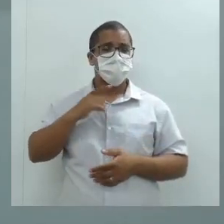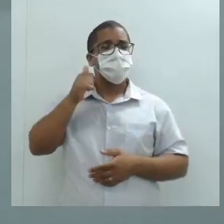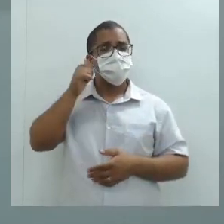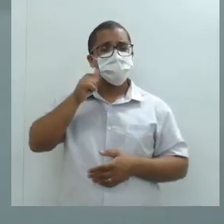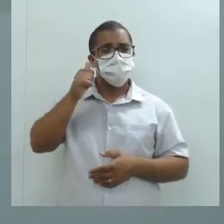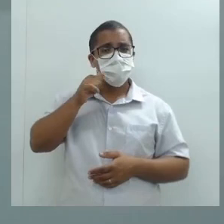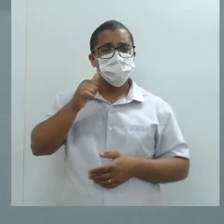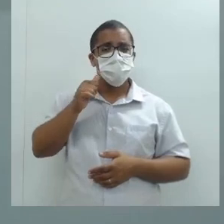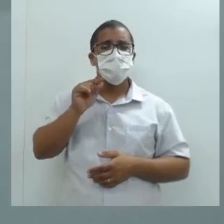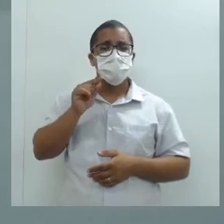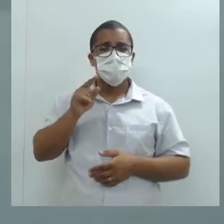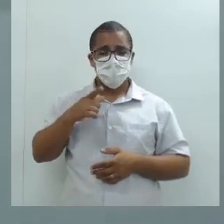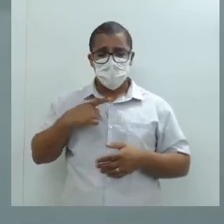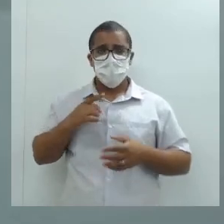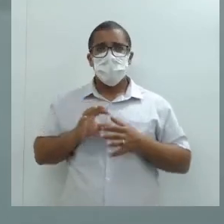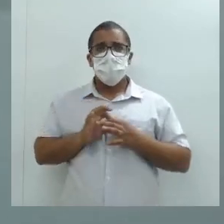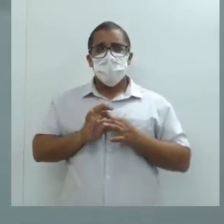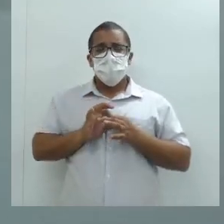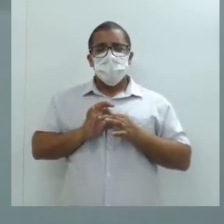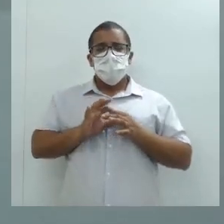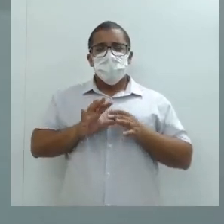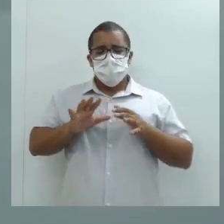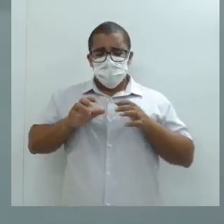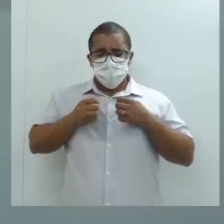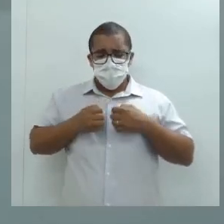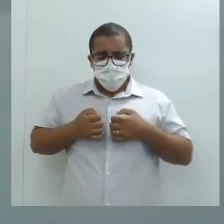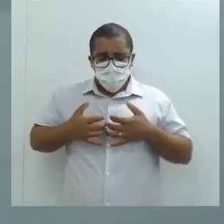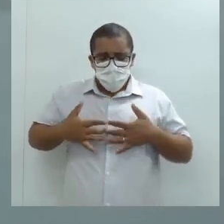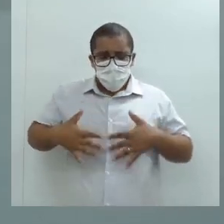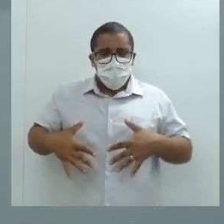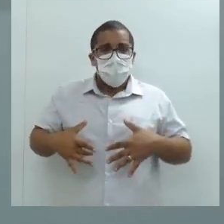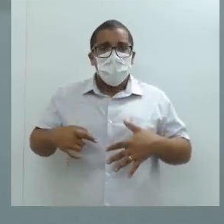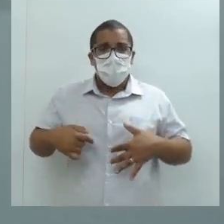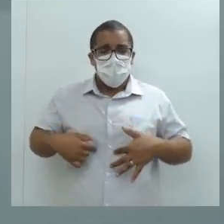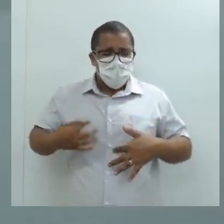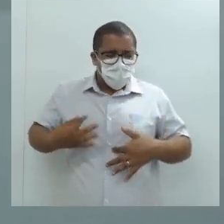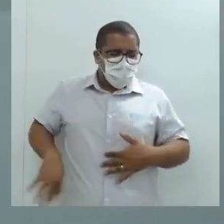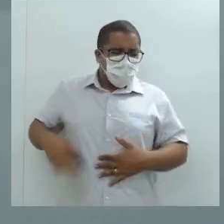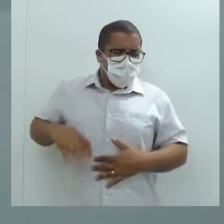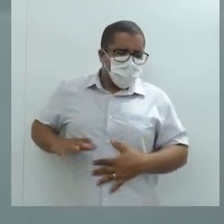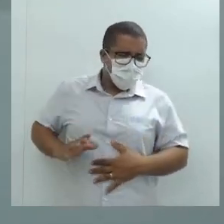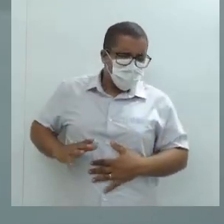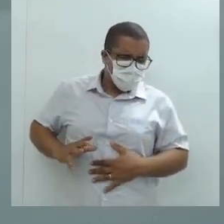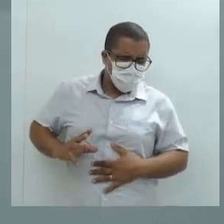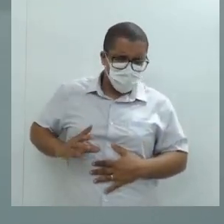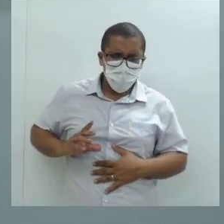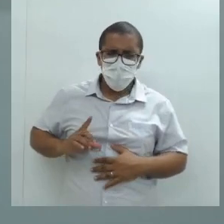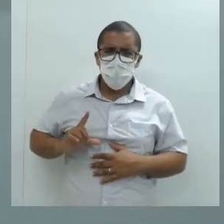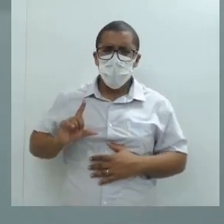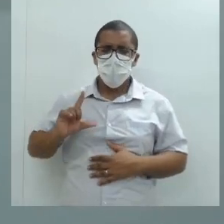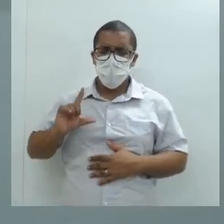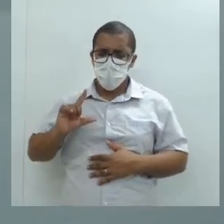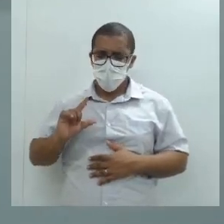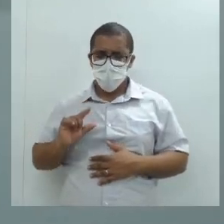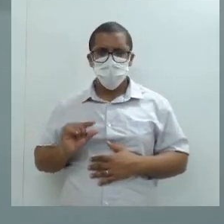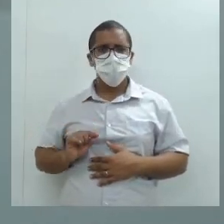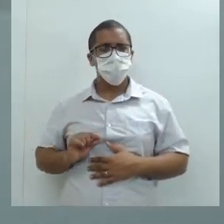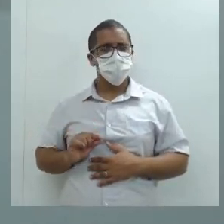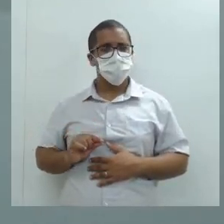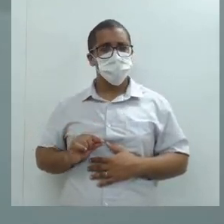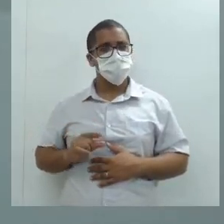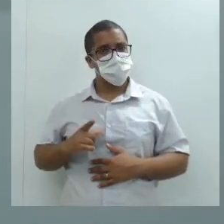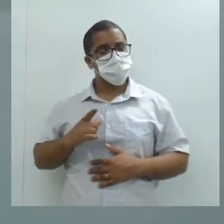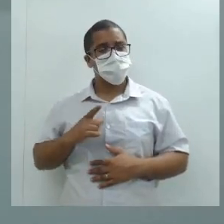masturbação, ela libera a ocitocina, diminuindo assim as dores das cólicas. Bom, bora agora